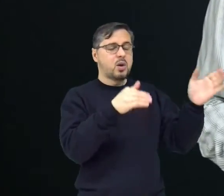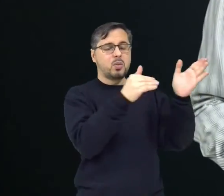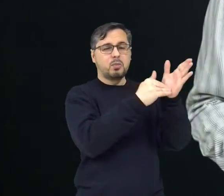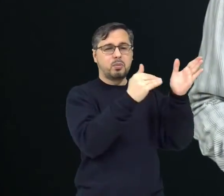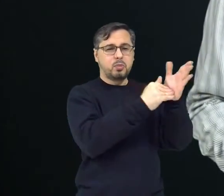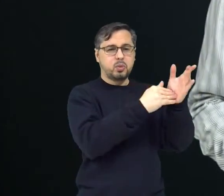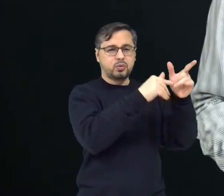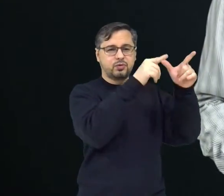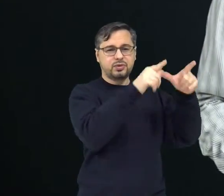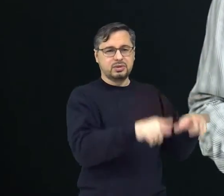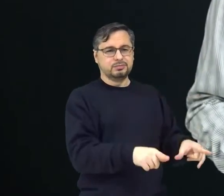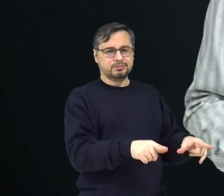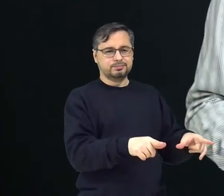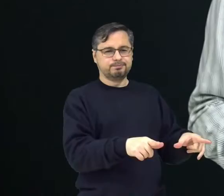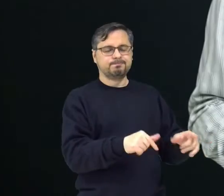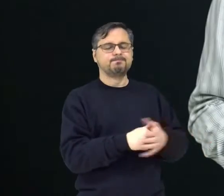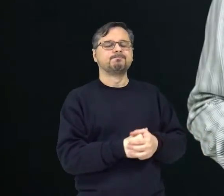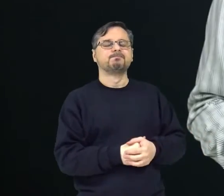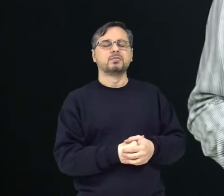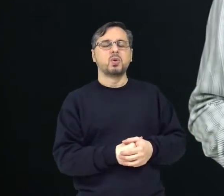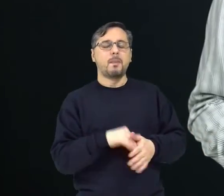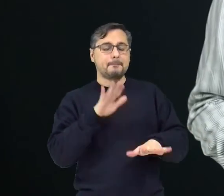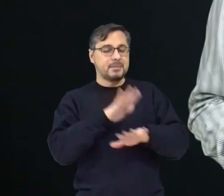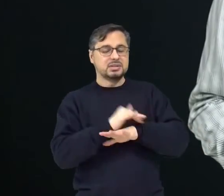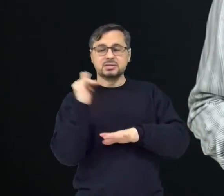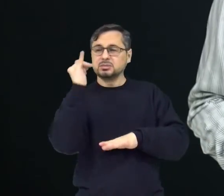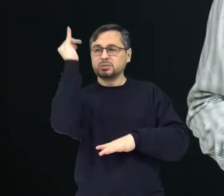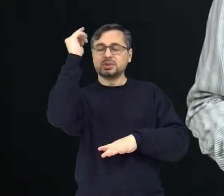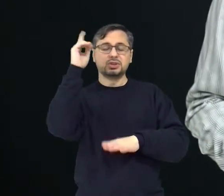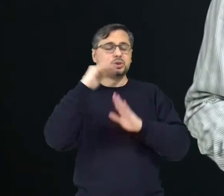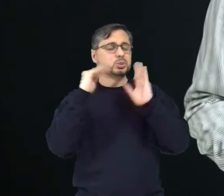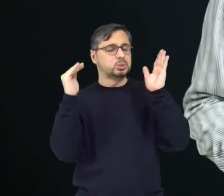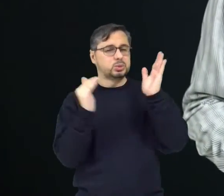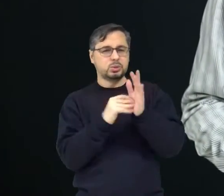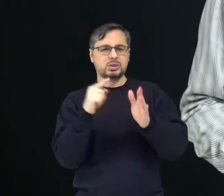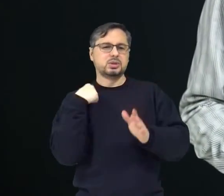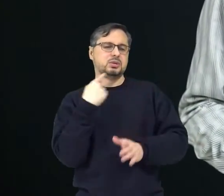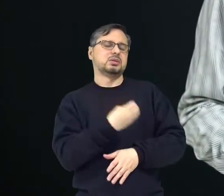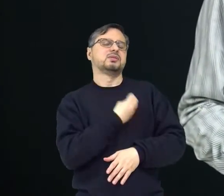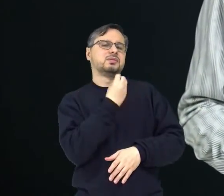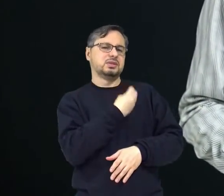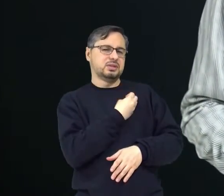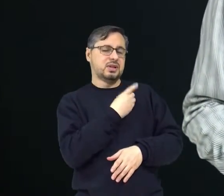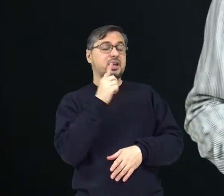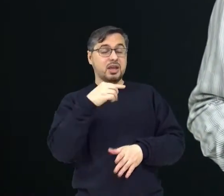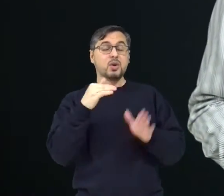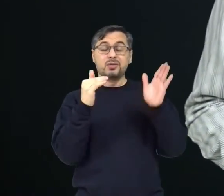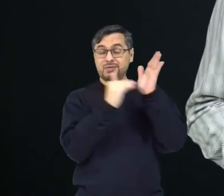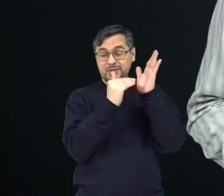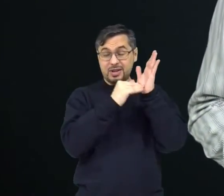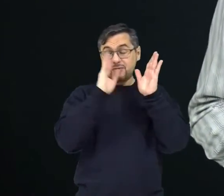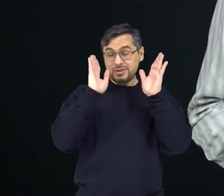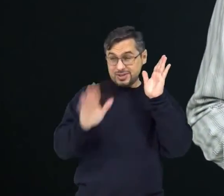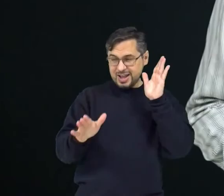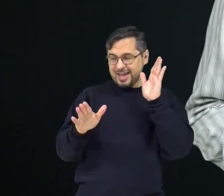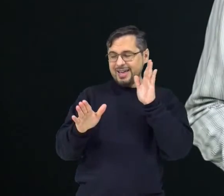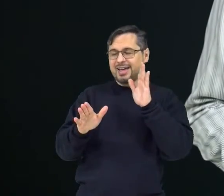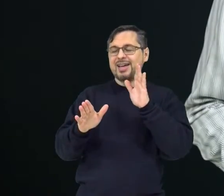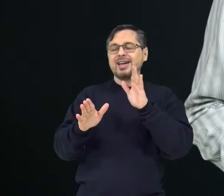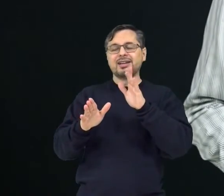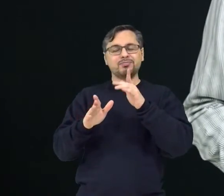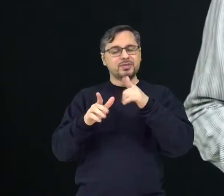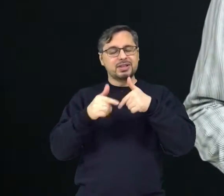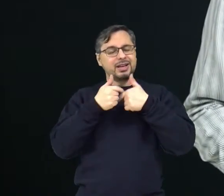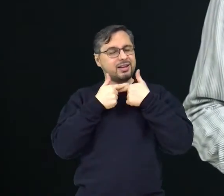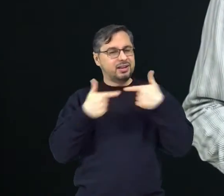Mais importante, o mais precioso de toda a nossa vida é que o final já está garantido em Cristo